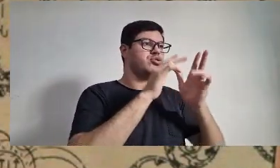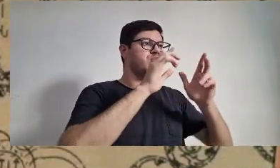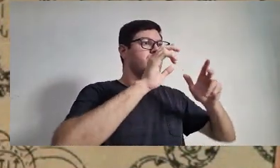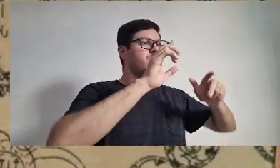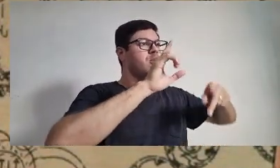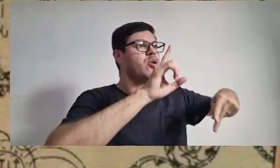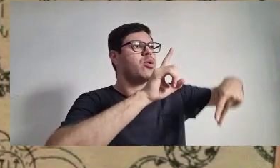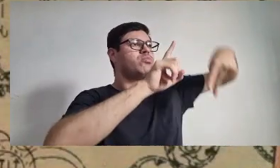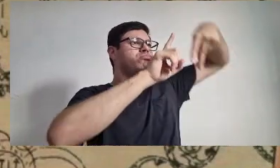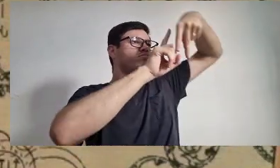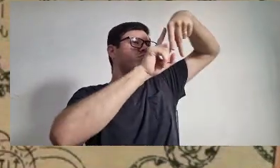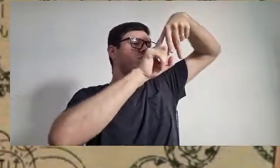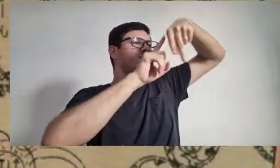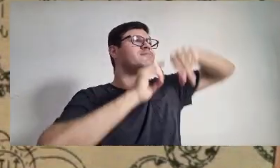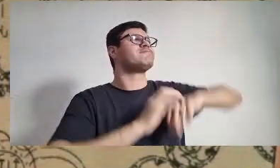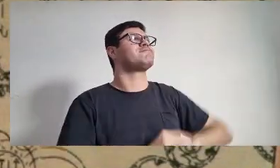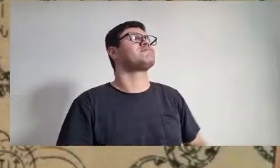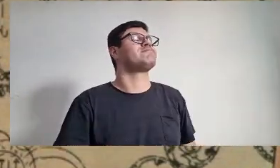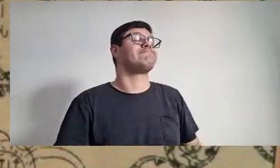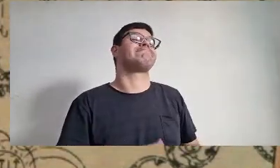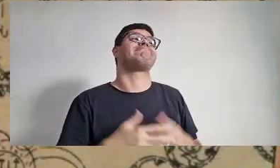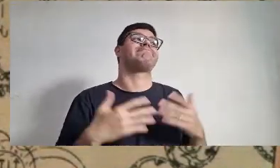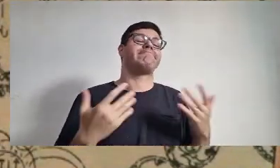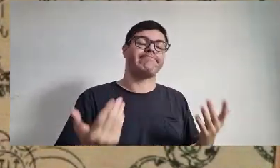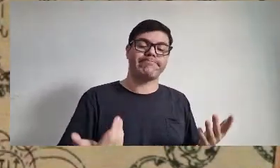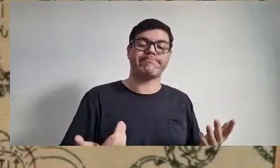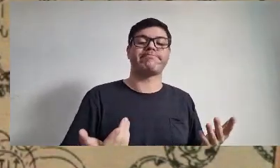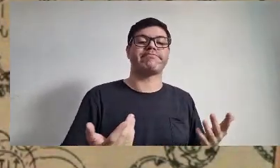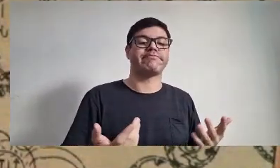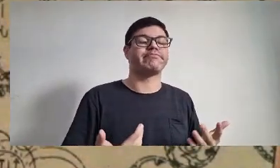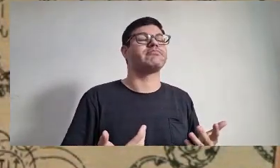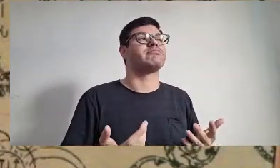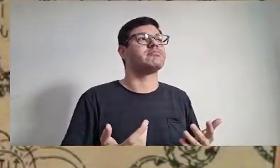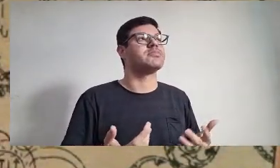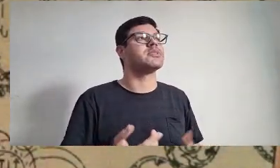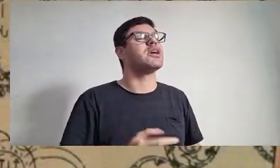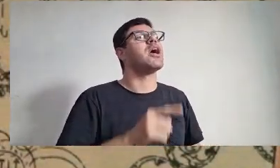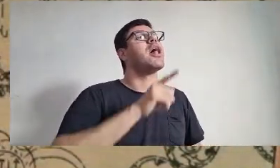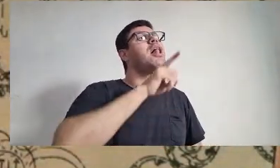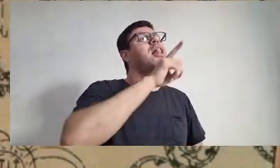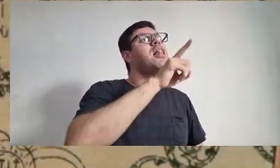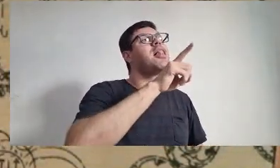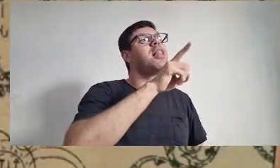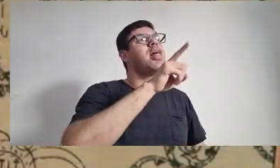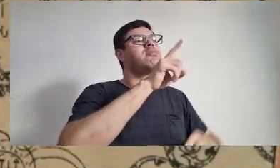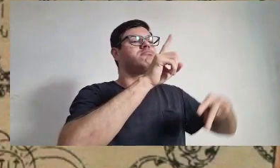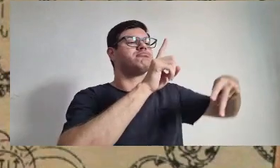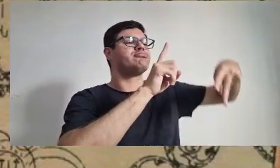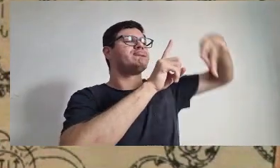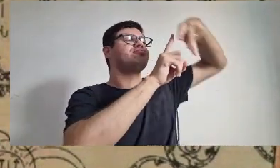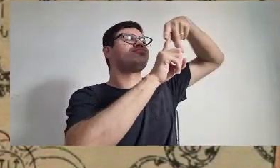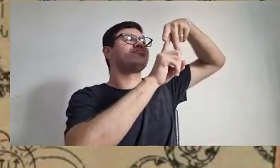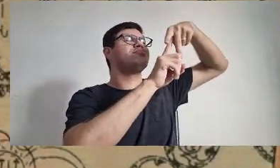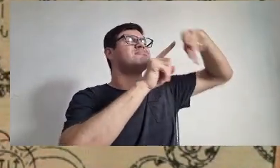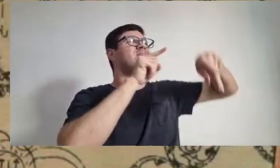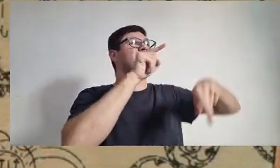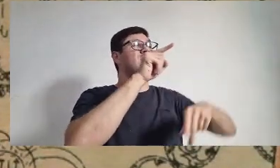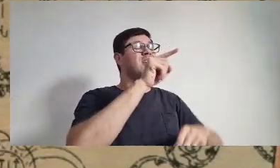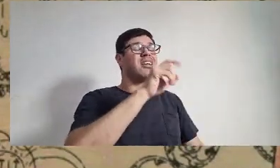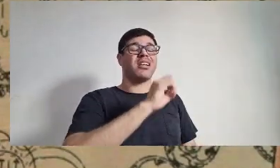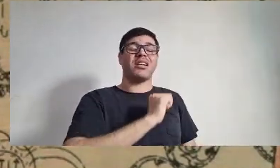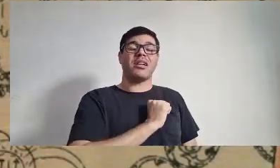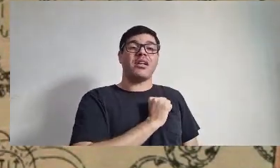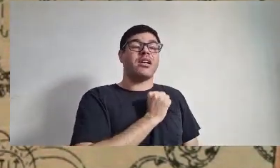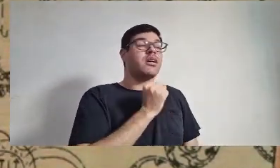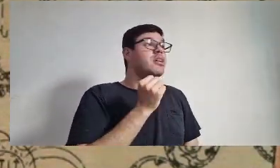tal. Maldição. Porque está escrito, maldito todo aquele que for pendurado no madeiro. Por isso que a igreja do Evangelho Quadrangular